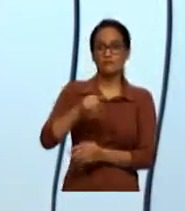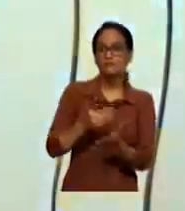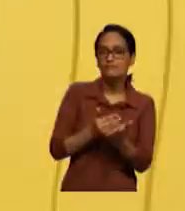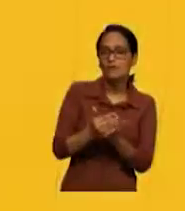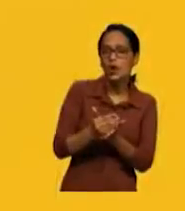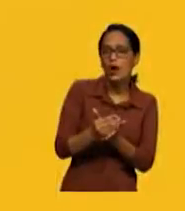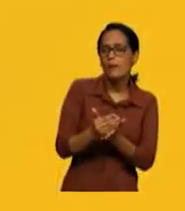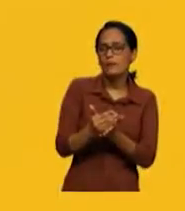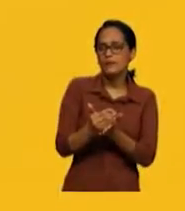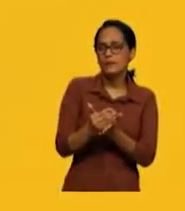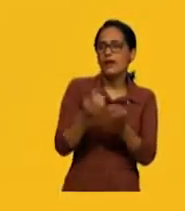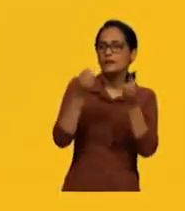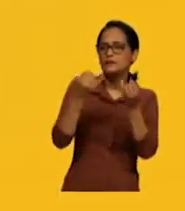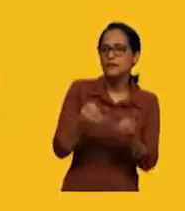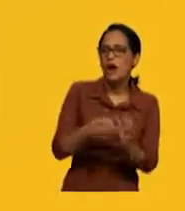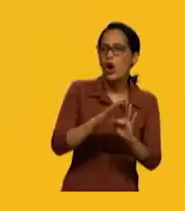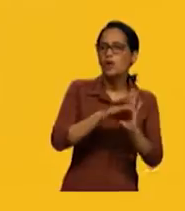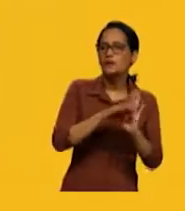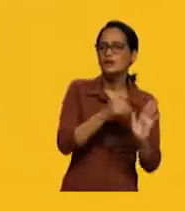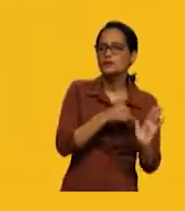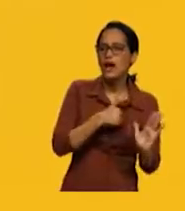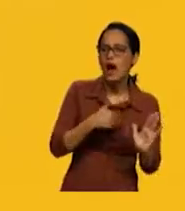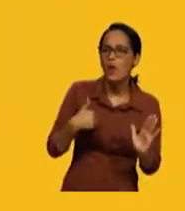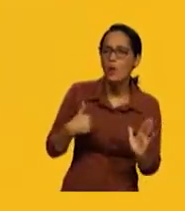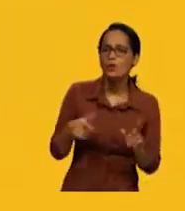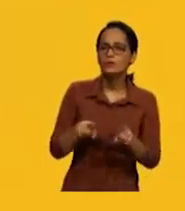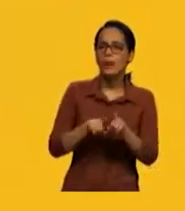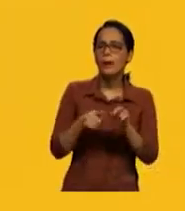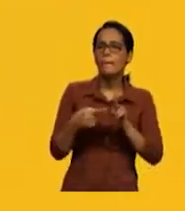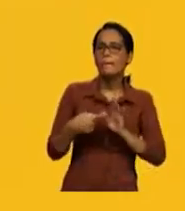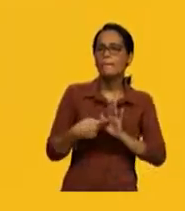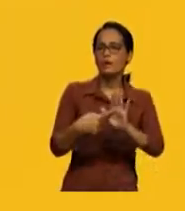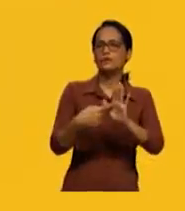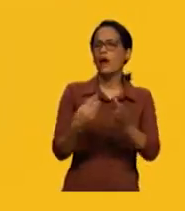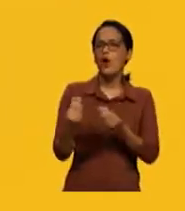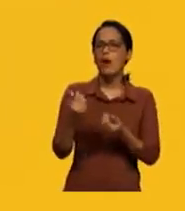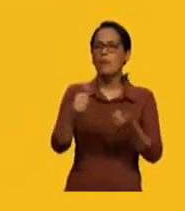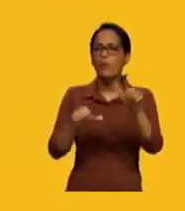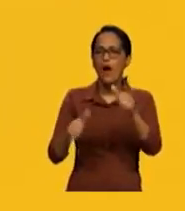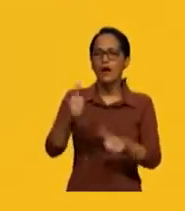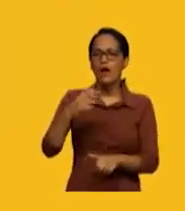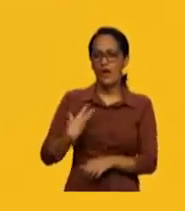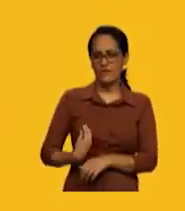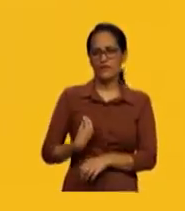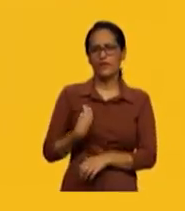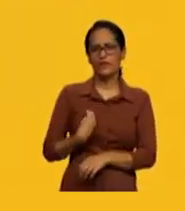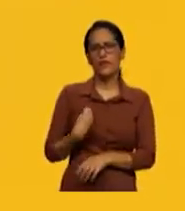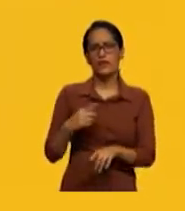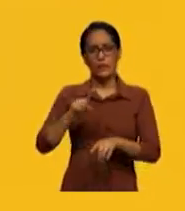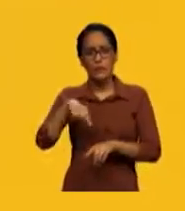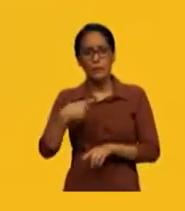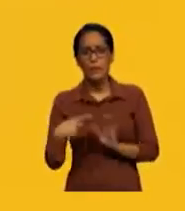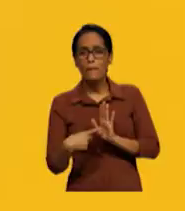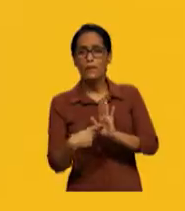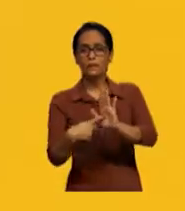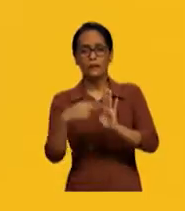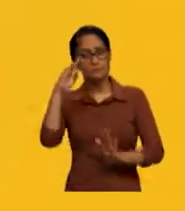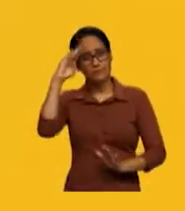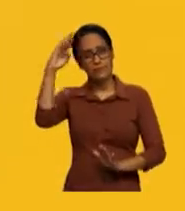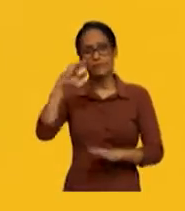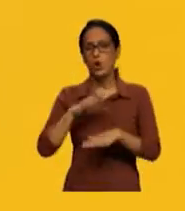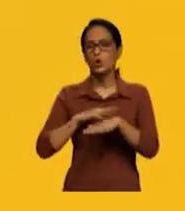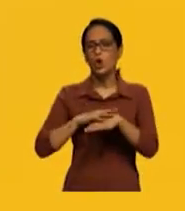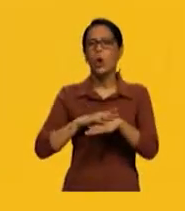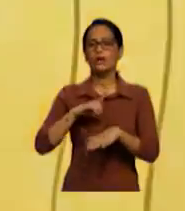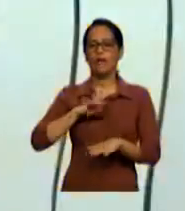introdução sobre o conceito de saúde, sobre os indicadores de qualidade de vida, para a gente entrar nas principais doenças que vai acometer a nossa